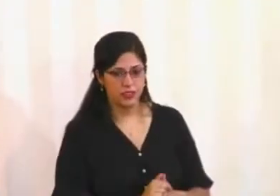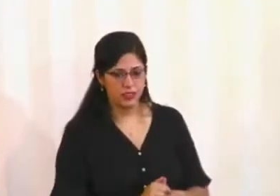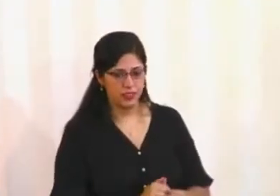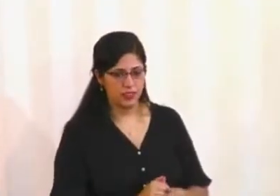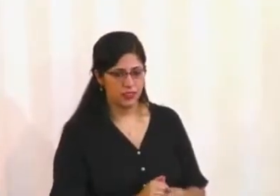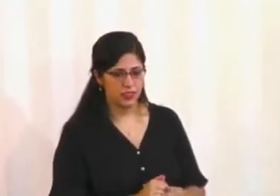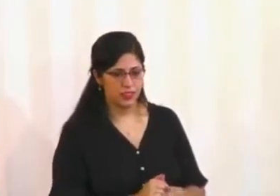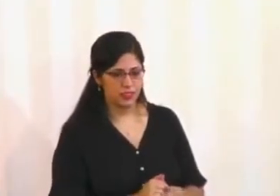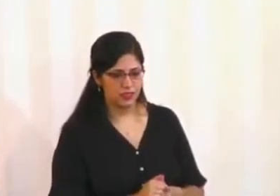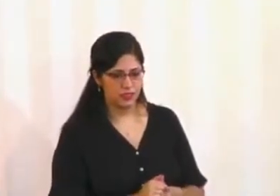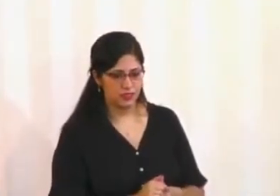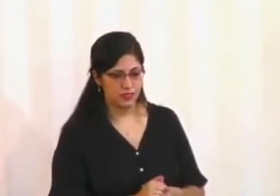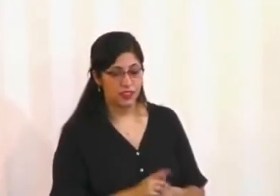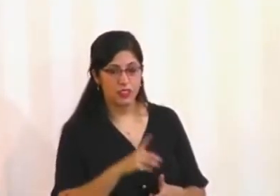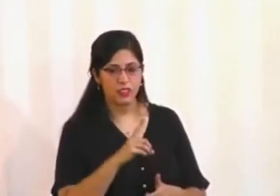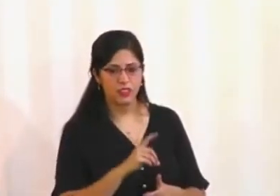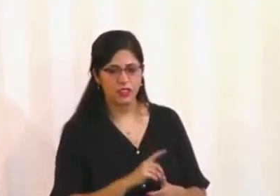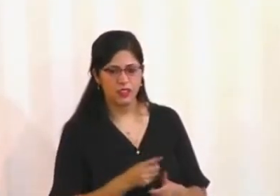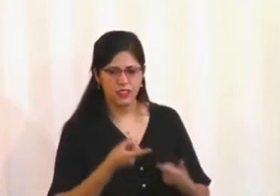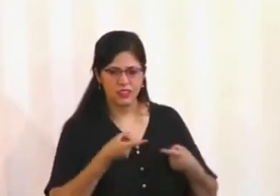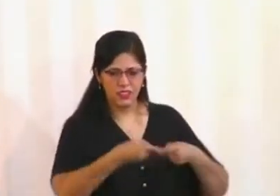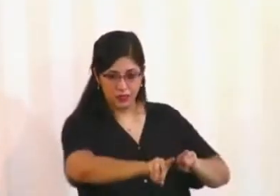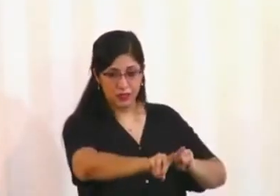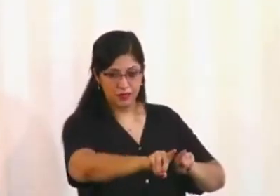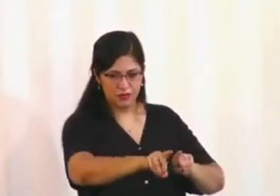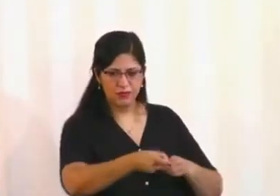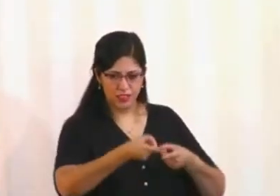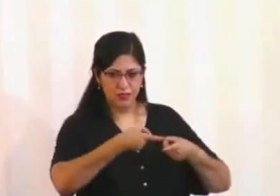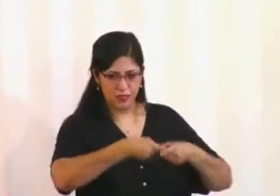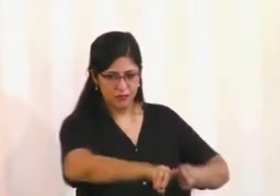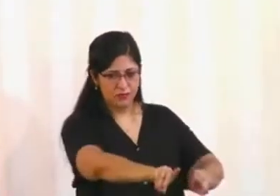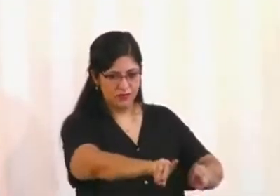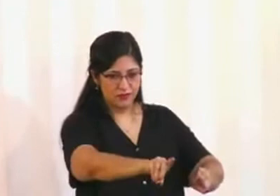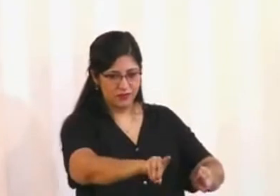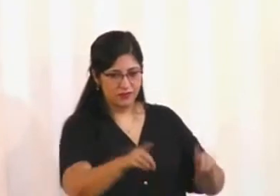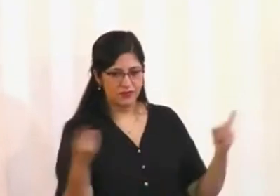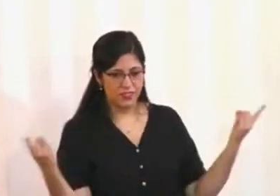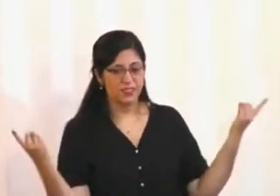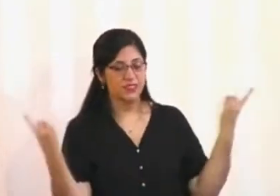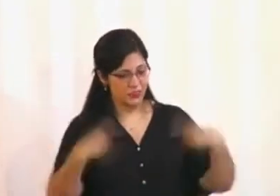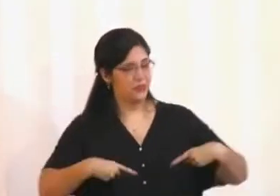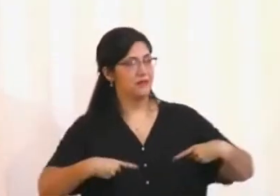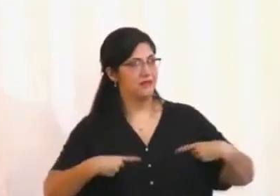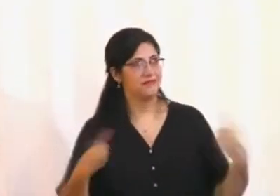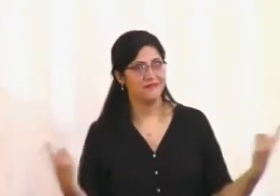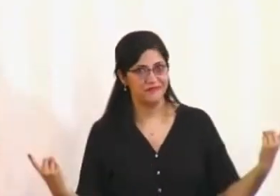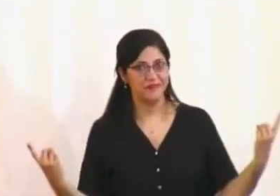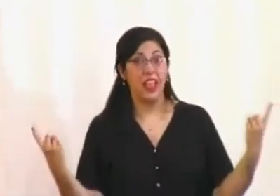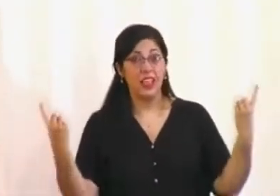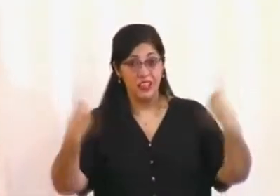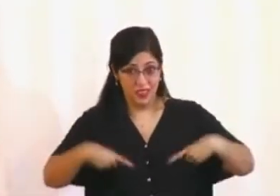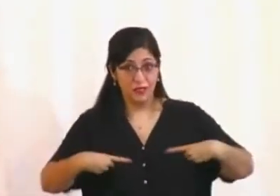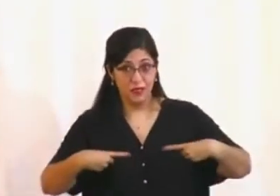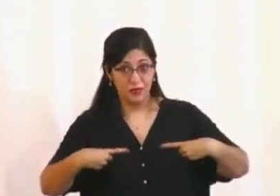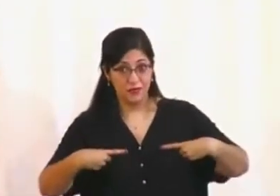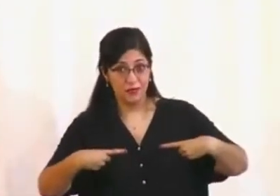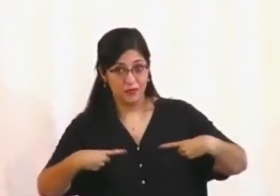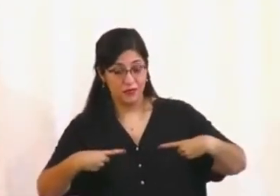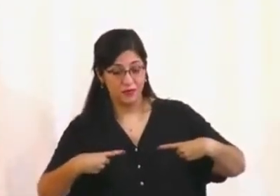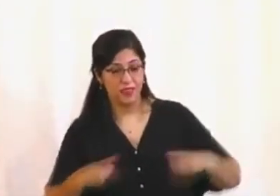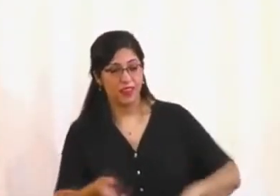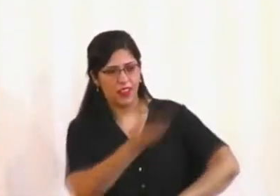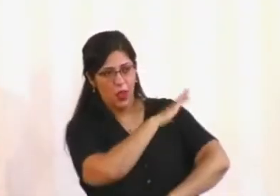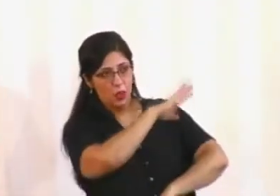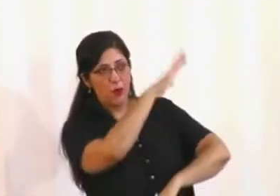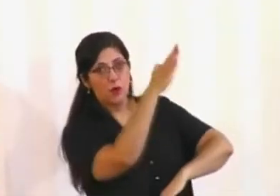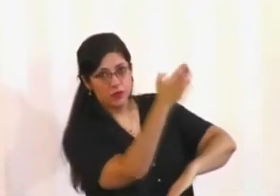profeta, aquele homem de Deus, com a palavra do Senhor, calcado no Senhor, desafiando os profetas de Baal. 450 profetas